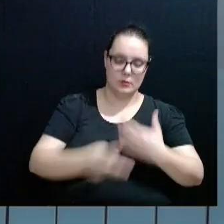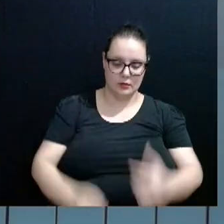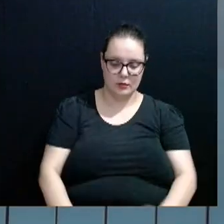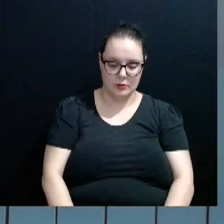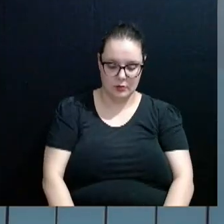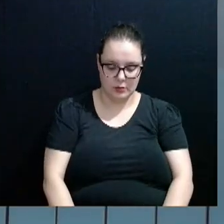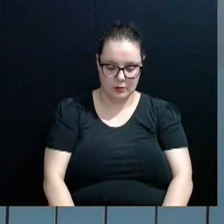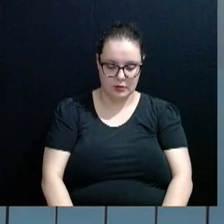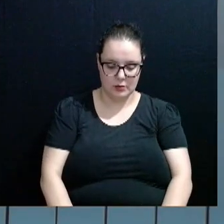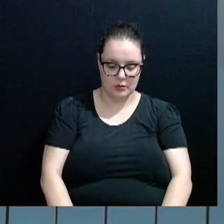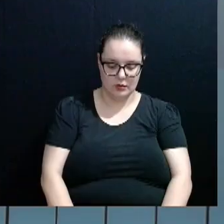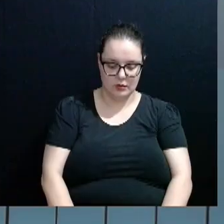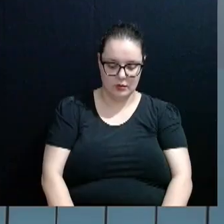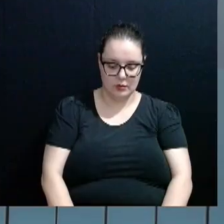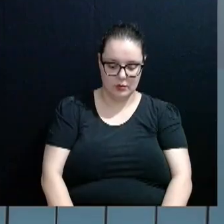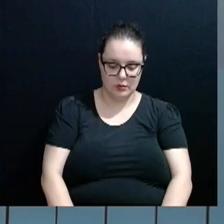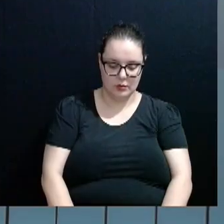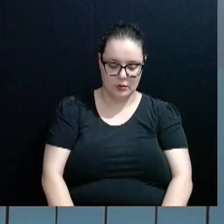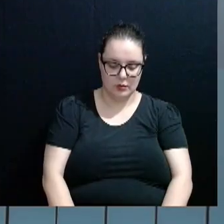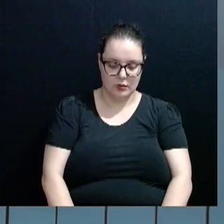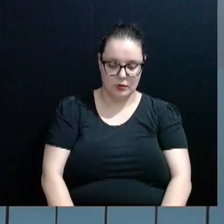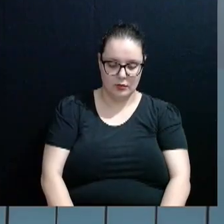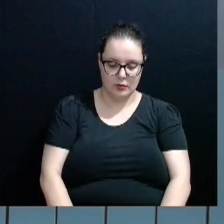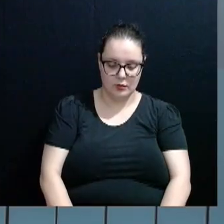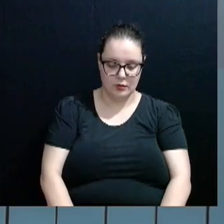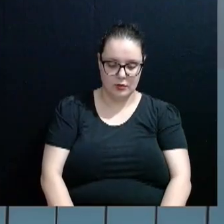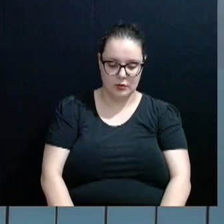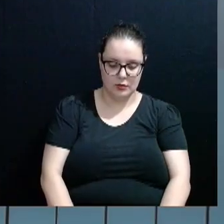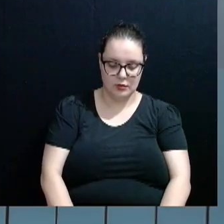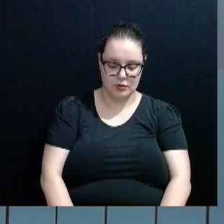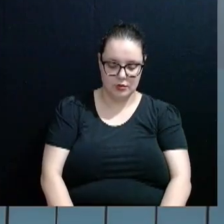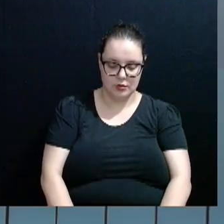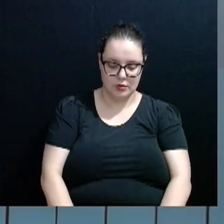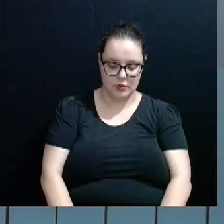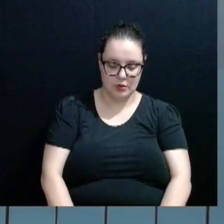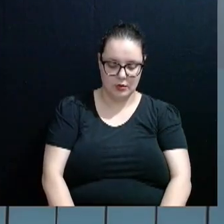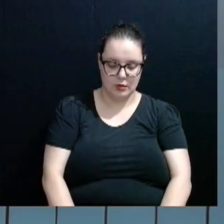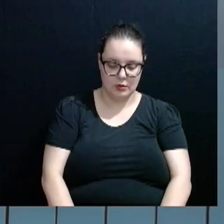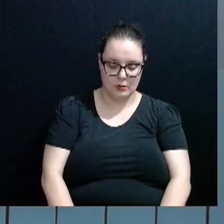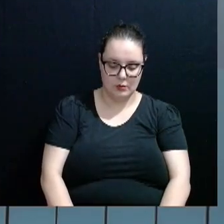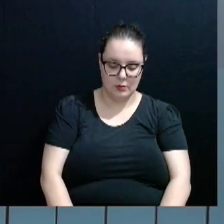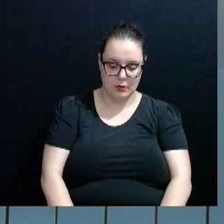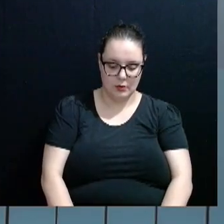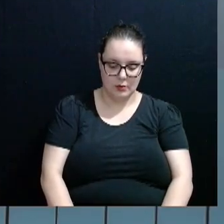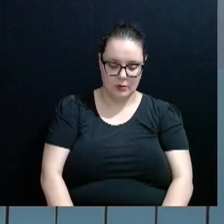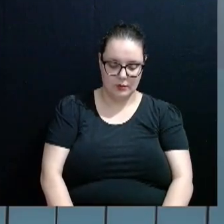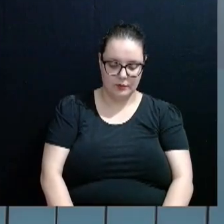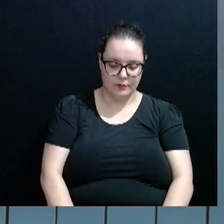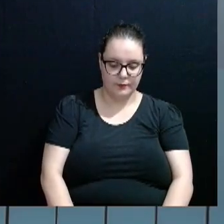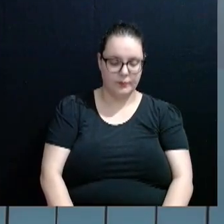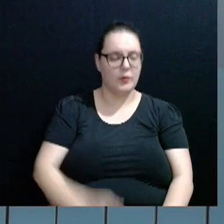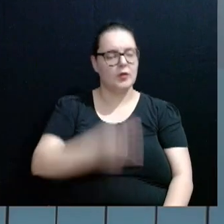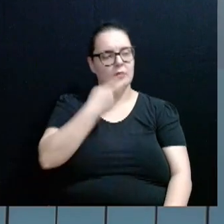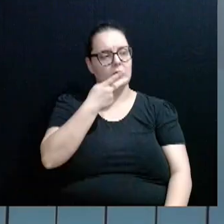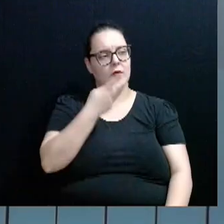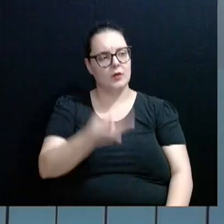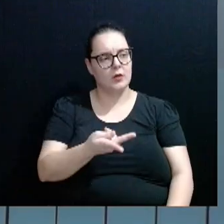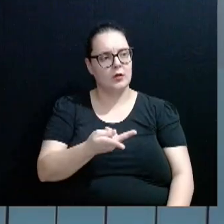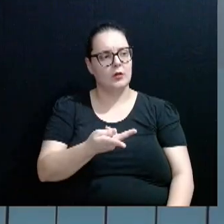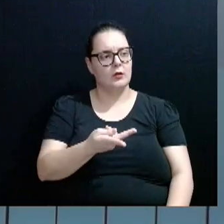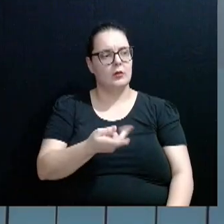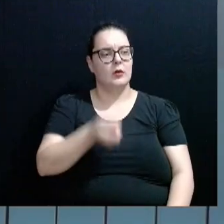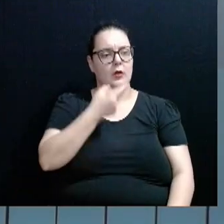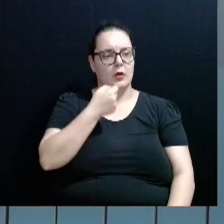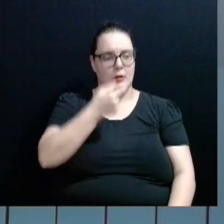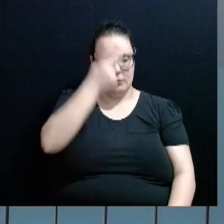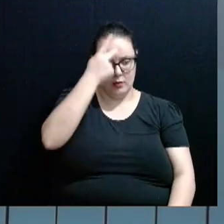Camila, perfeitamente. Você comentou, a respeito sobre a causa principal, a automedicação, E a gente sabe que muitas pessoas